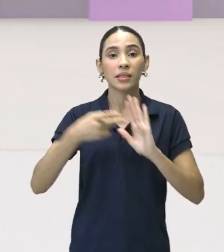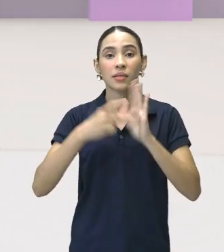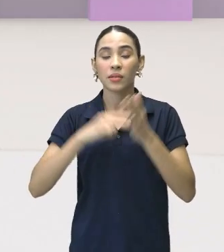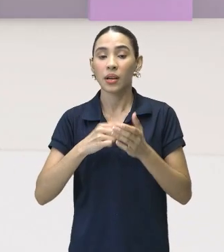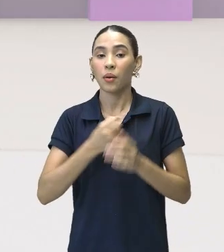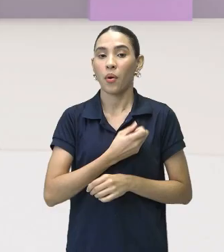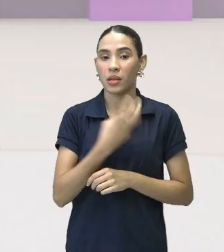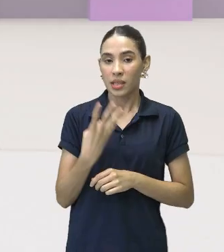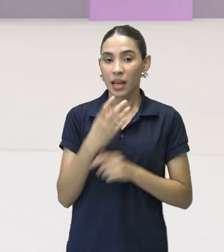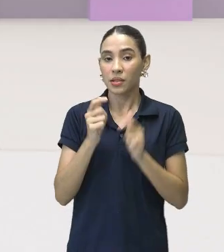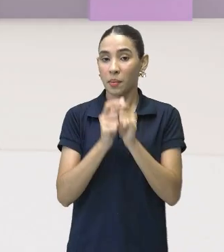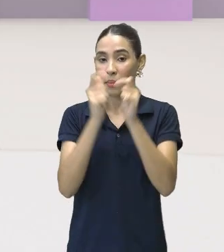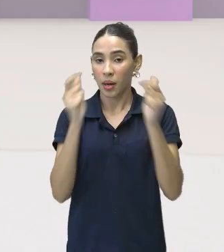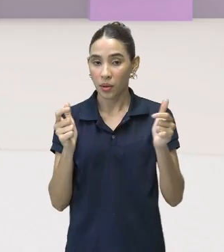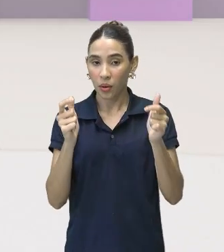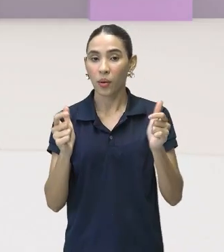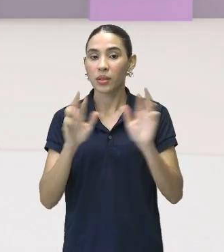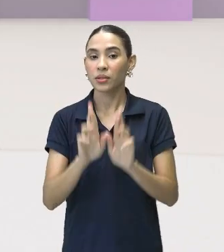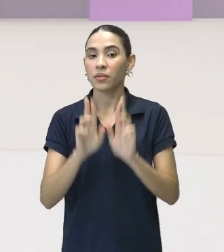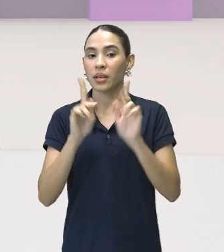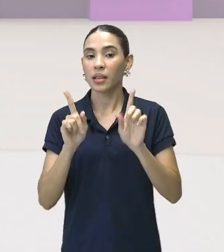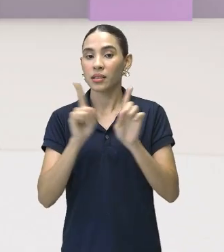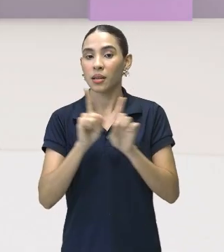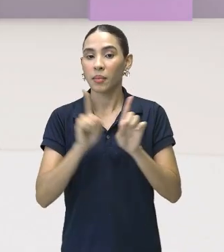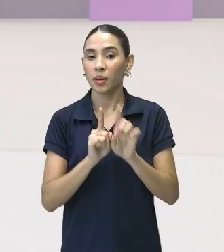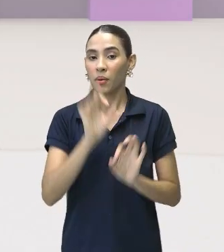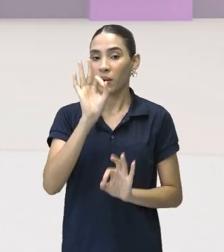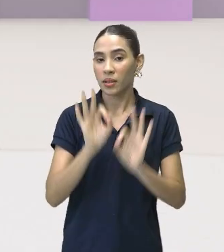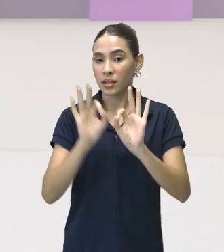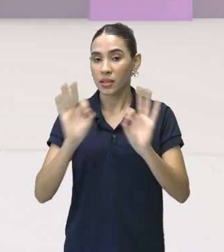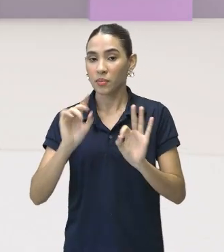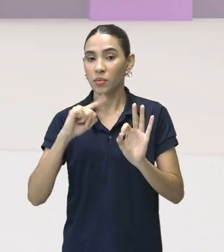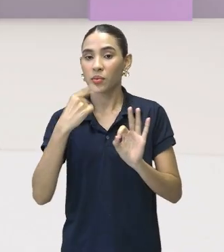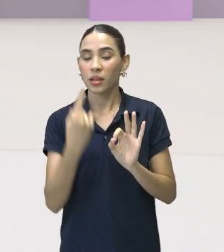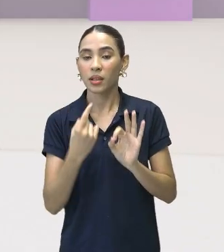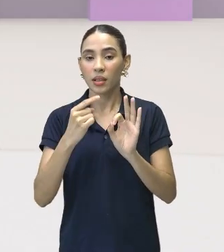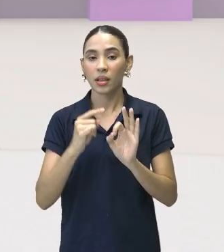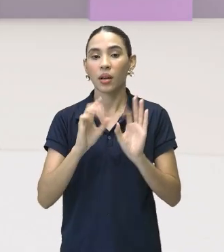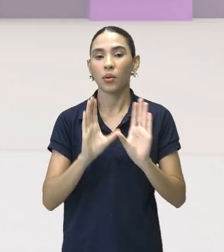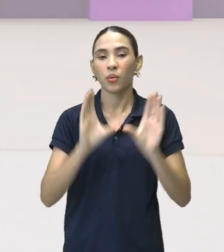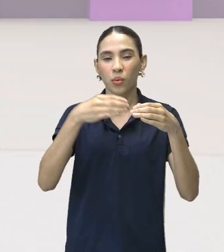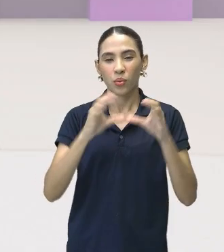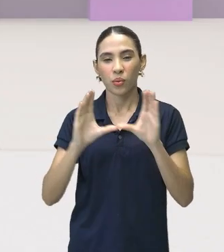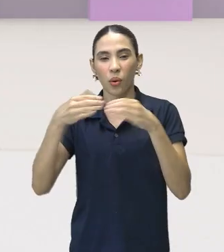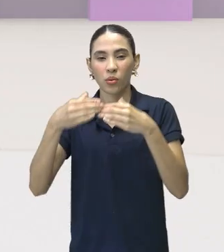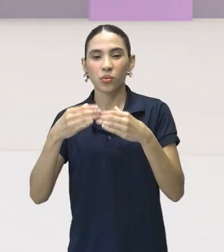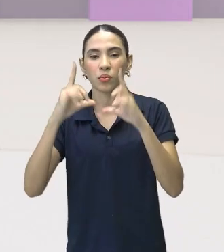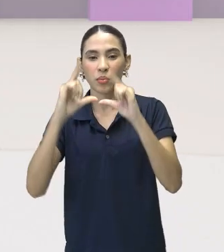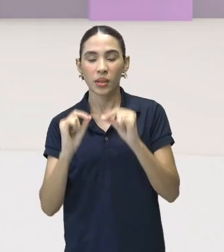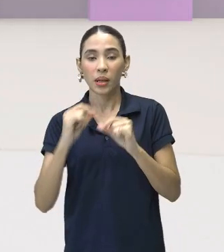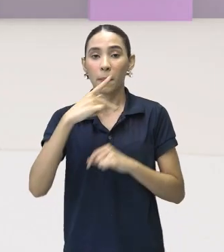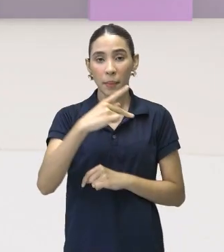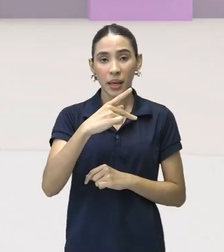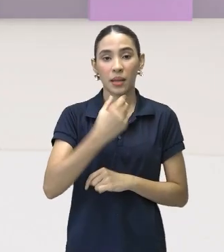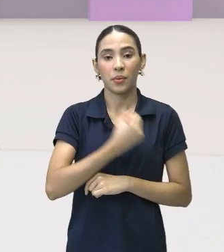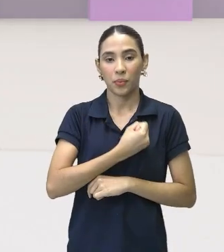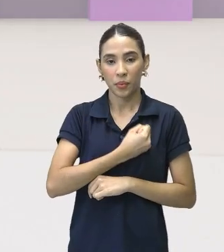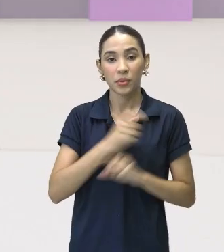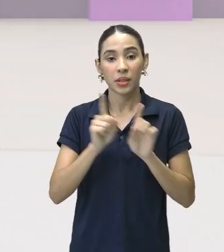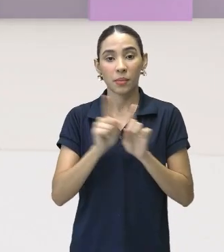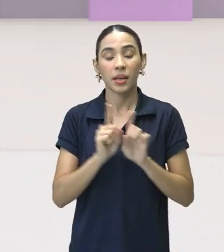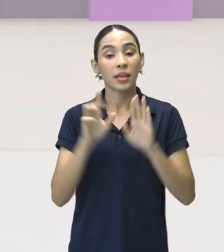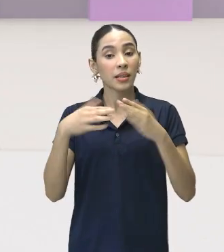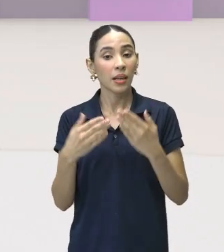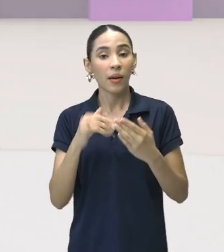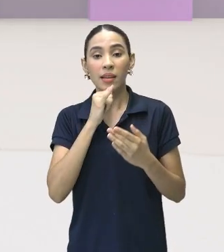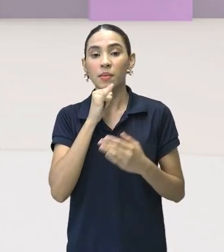minha quantidade maior, distintos, e organizaremos em subconjuntos de P elementos. Então,